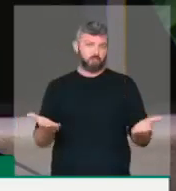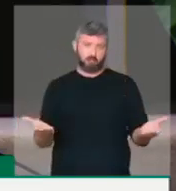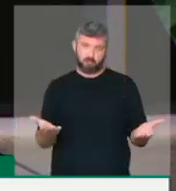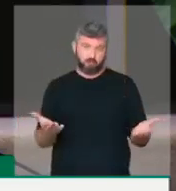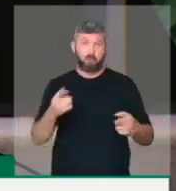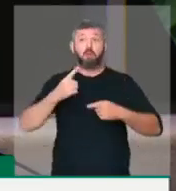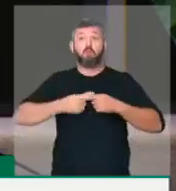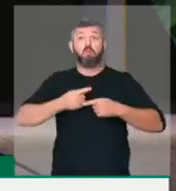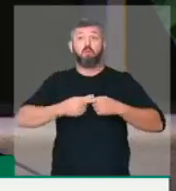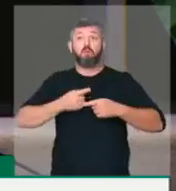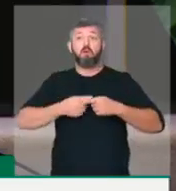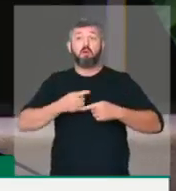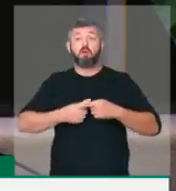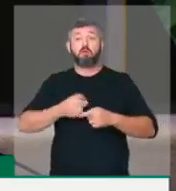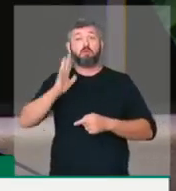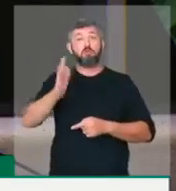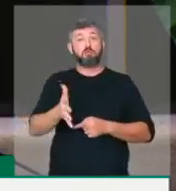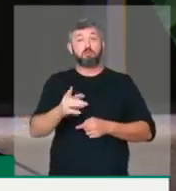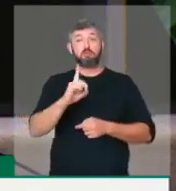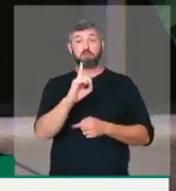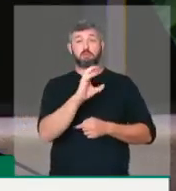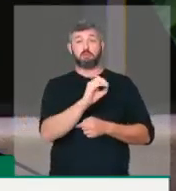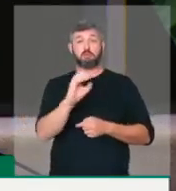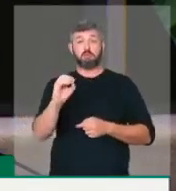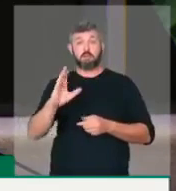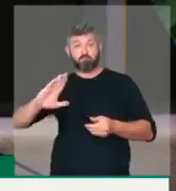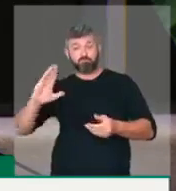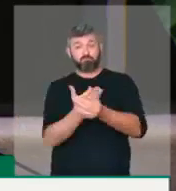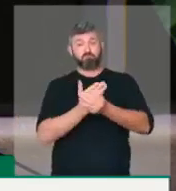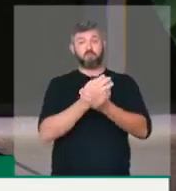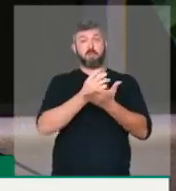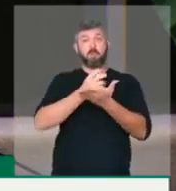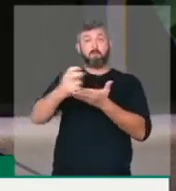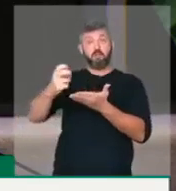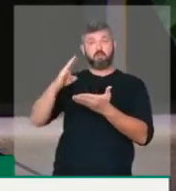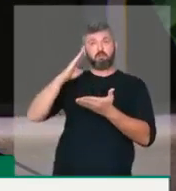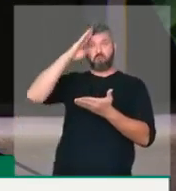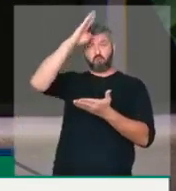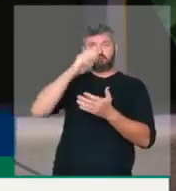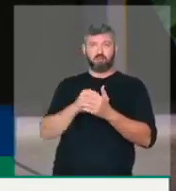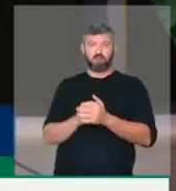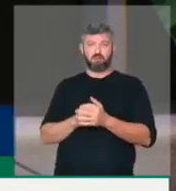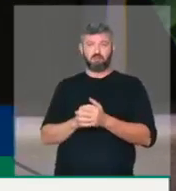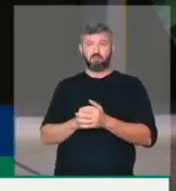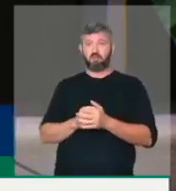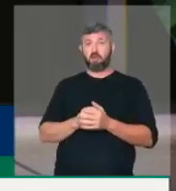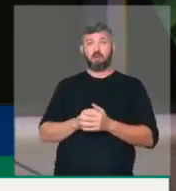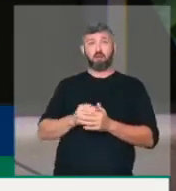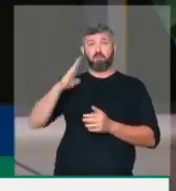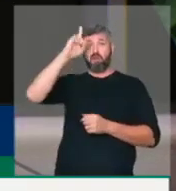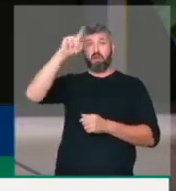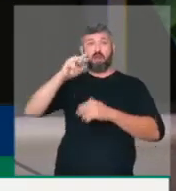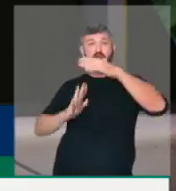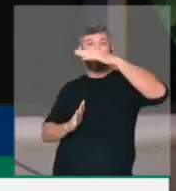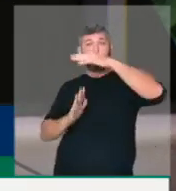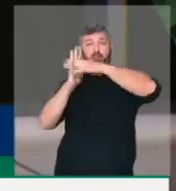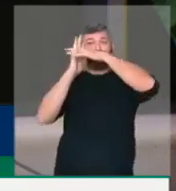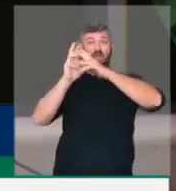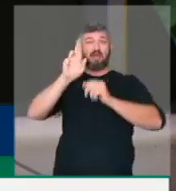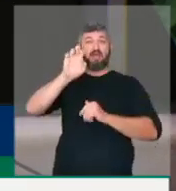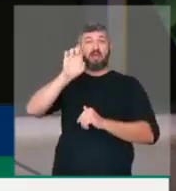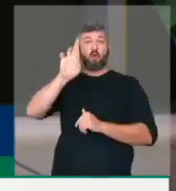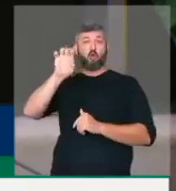porque são mais de 100 pedidos de impeachment. Eu não tenho dúvida que ele bateu todos os recordes. Mais de 100 pedidos de